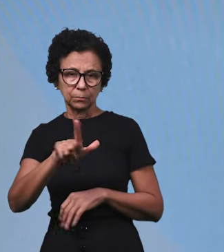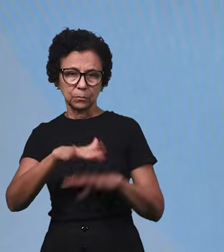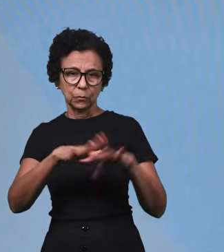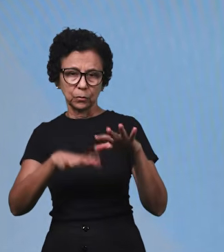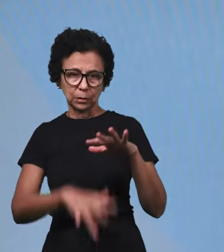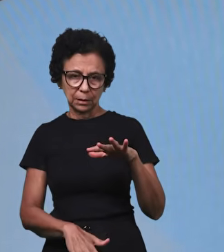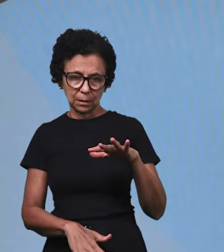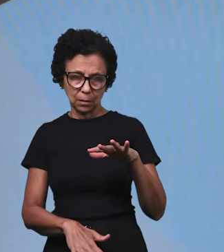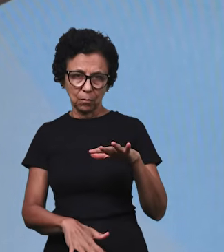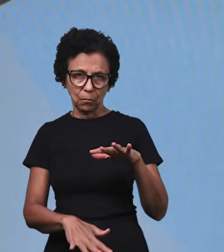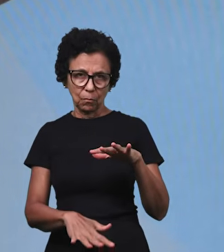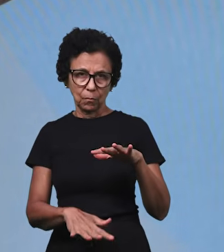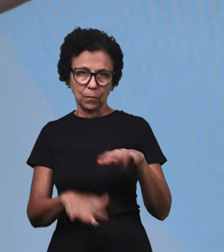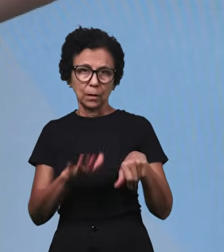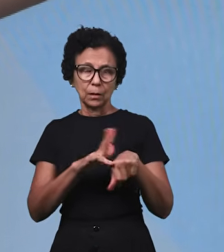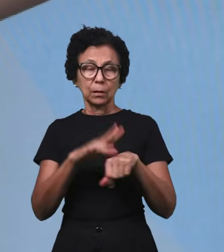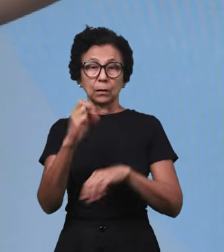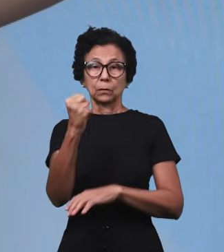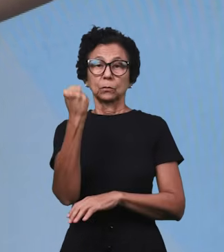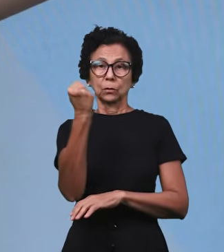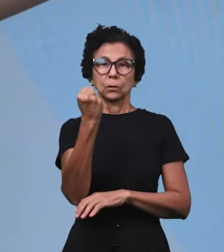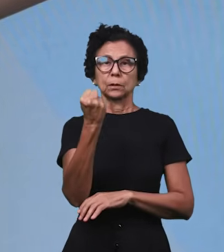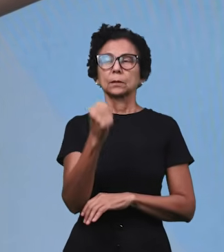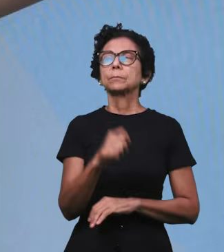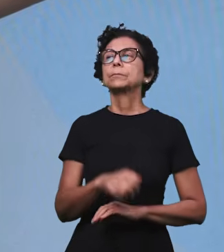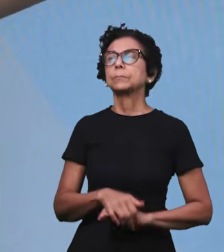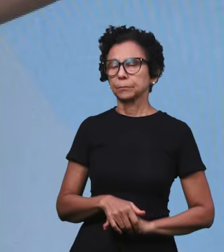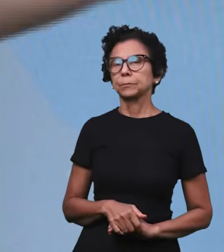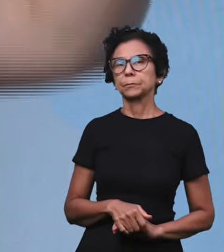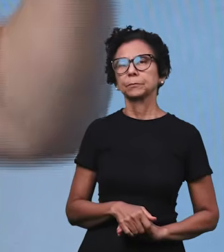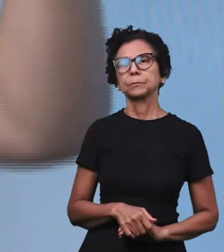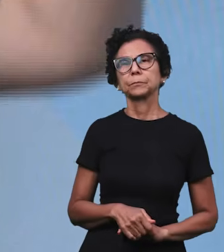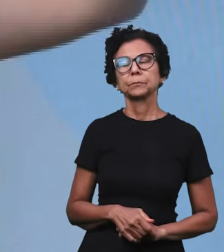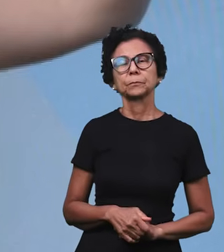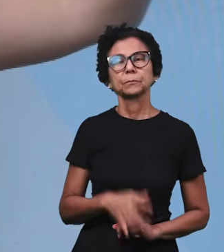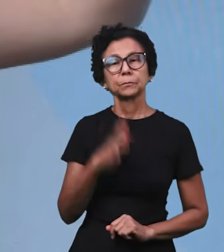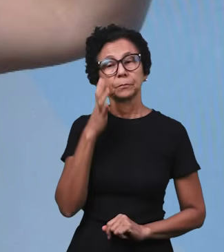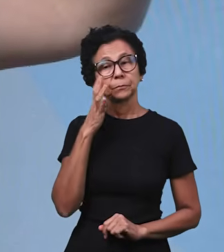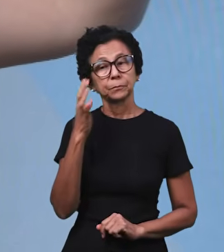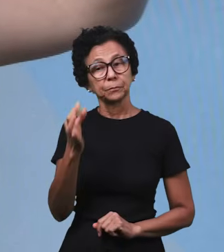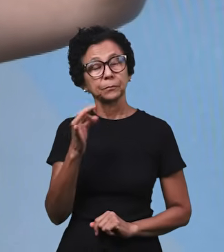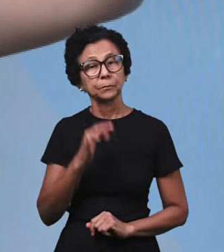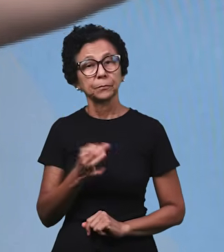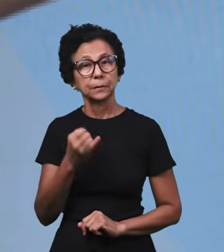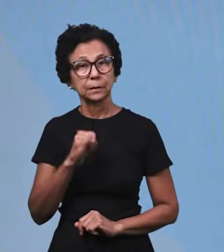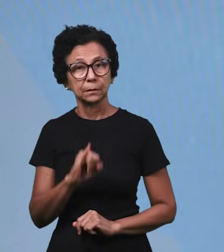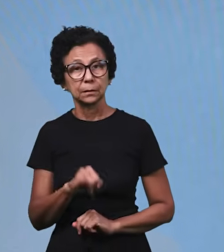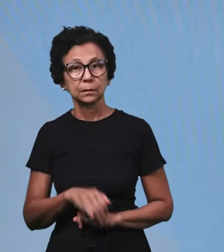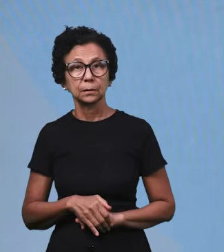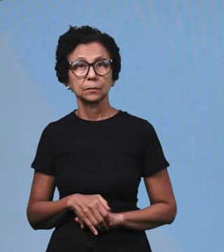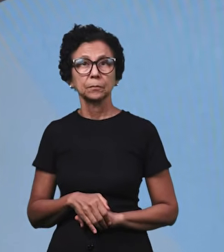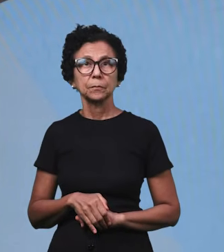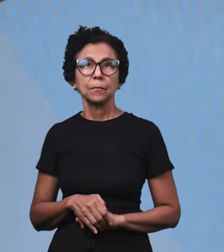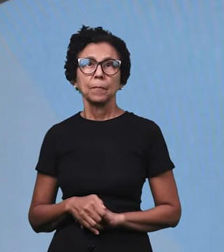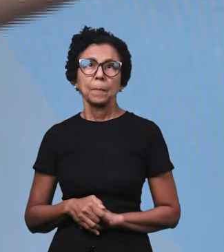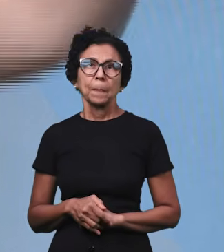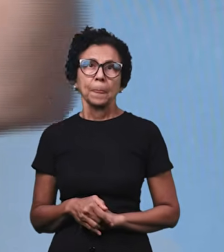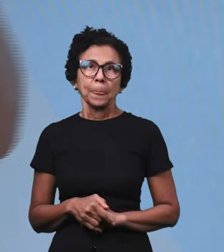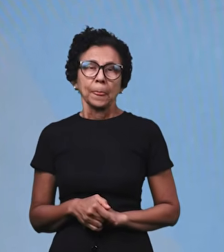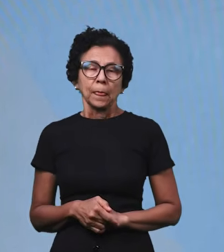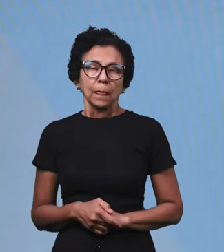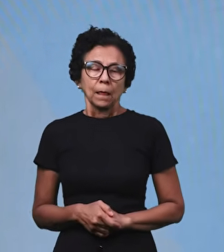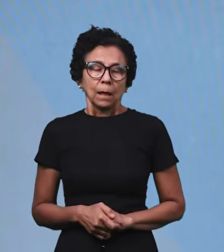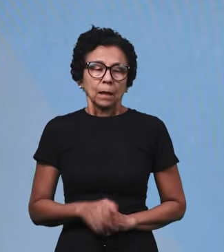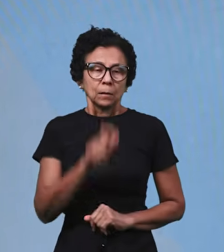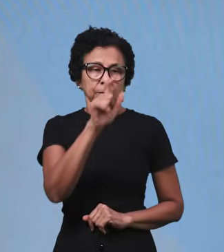crônica? Tem. Então, é uma pessoa que ela tem que ser vigiada. Por quê? Porque se eu cuidar bem dela, ela nunca